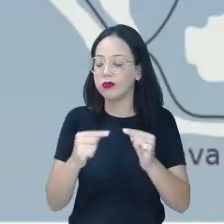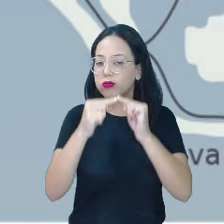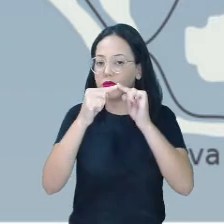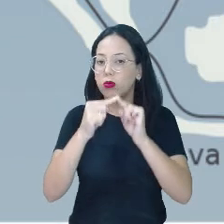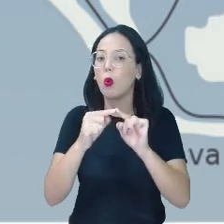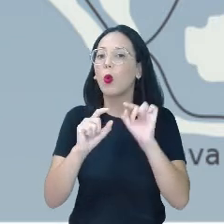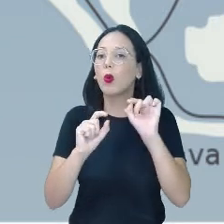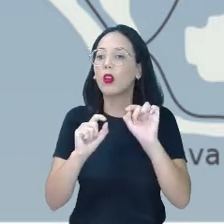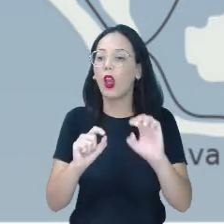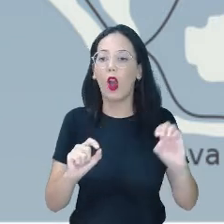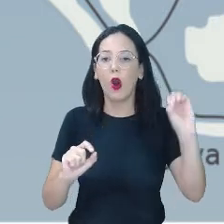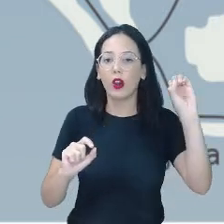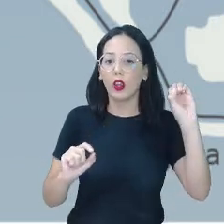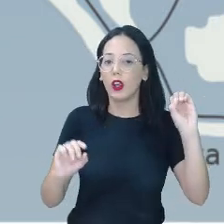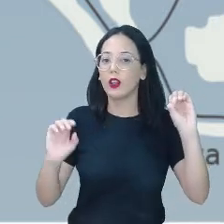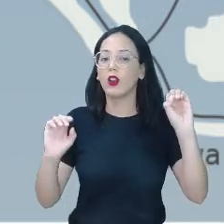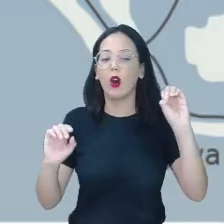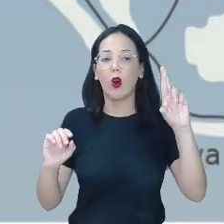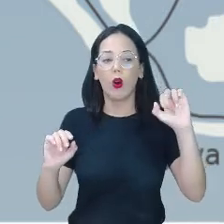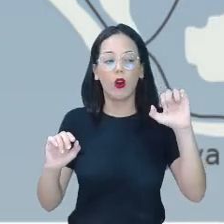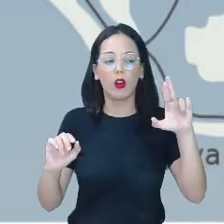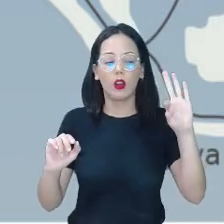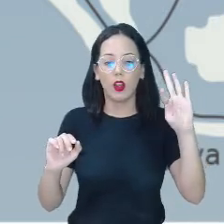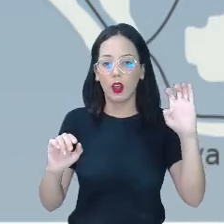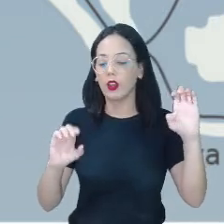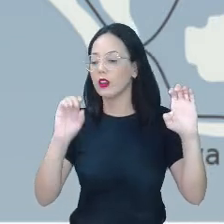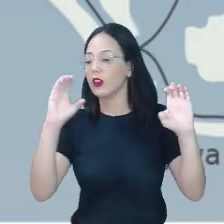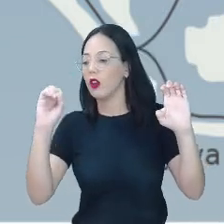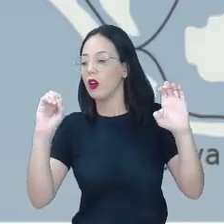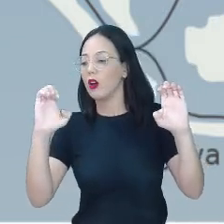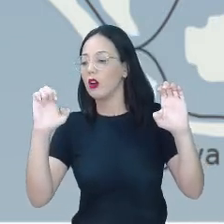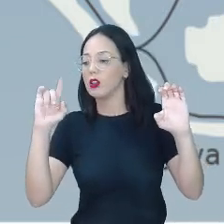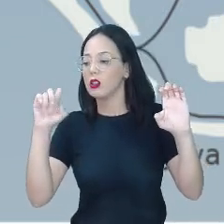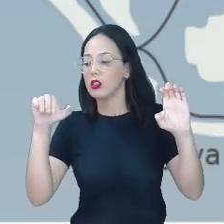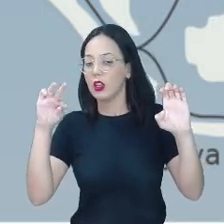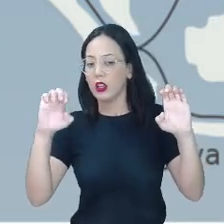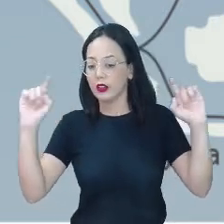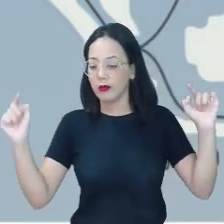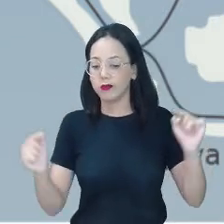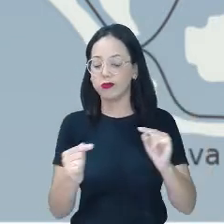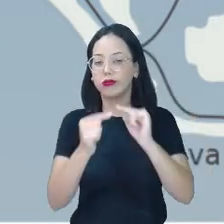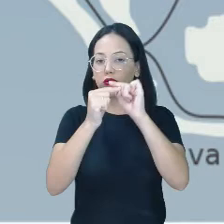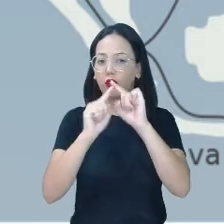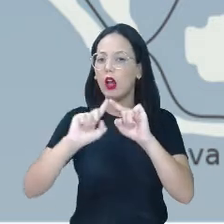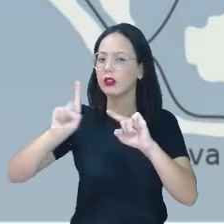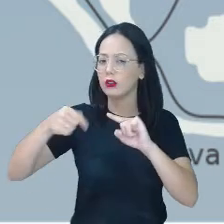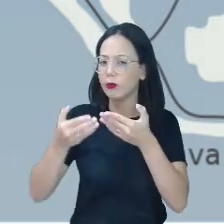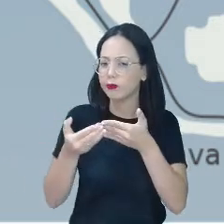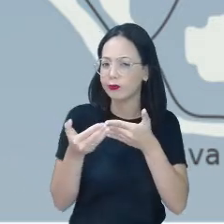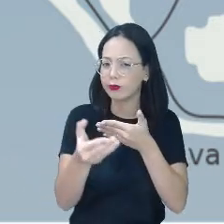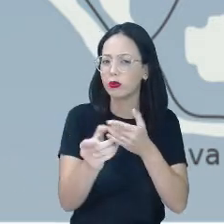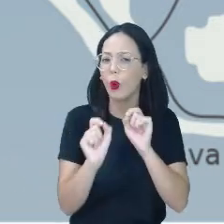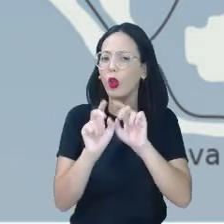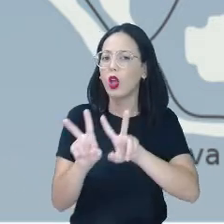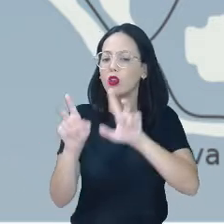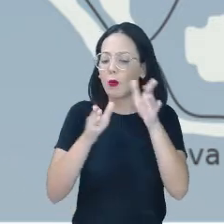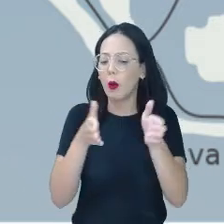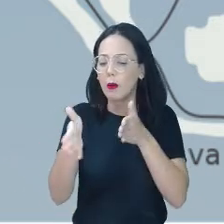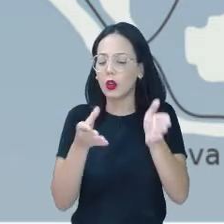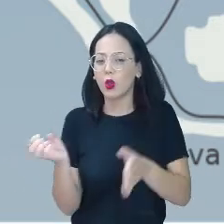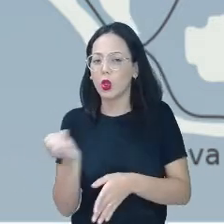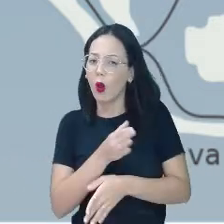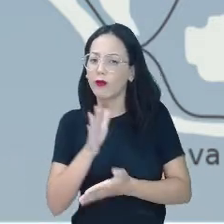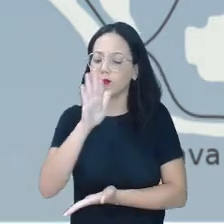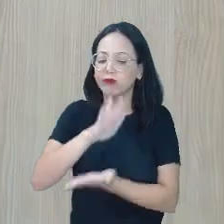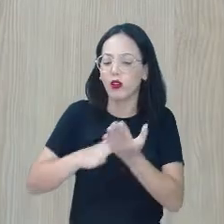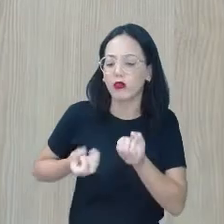Oriente e o Ocidente ao longo da história. A gente vai ver um pouco mais adiante, na Idade Média, no início da modernidade, né, as viagens maravilhosas que os